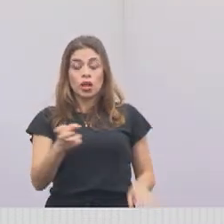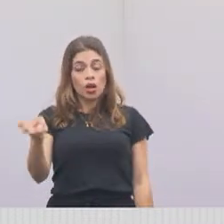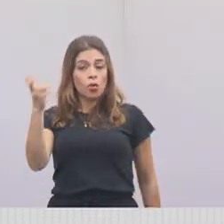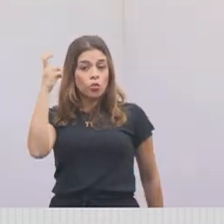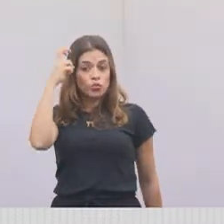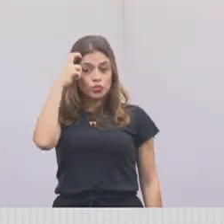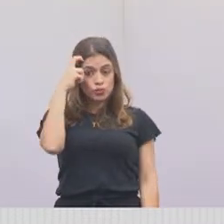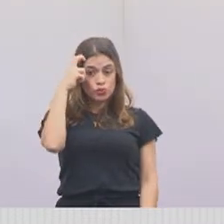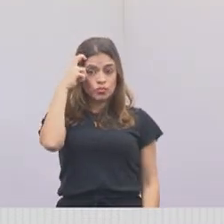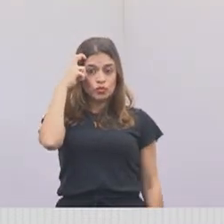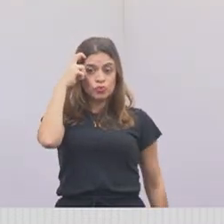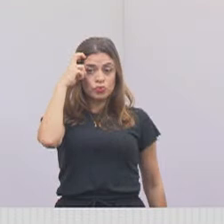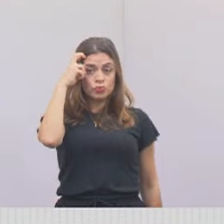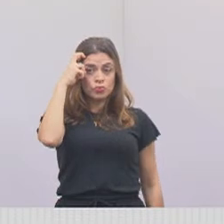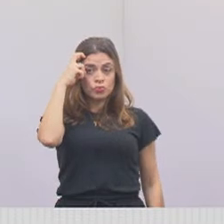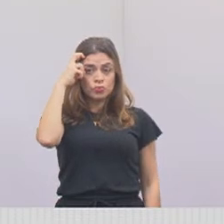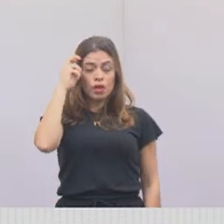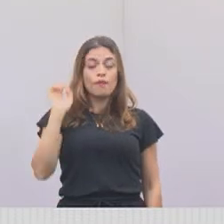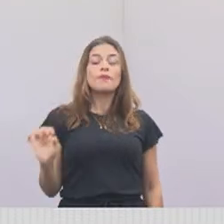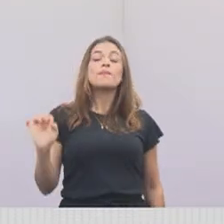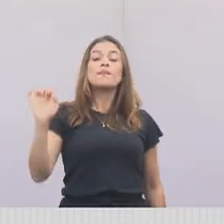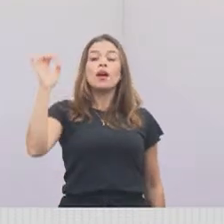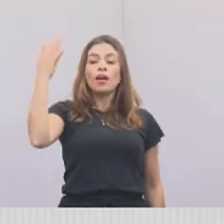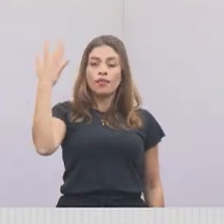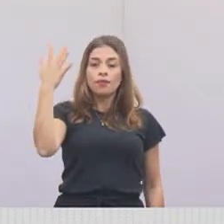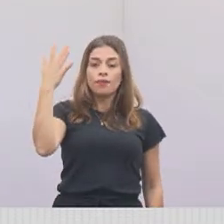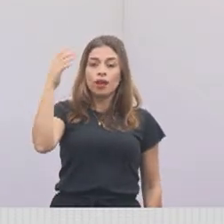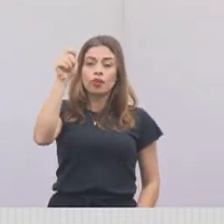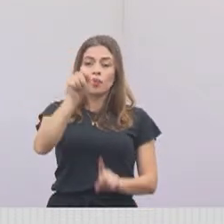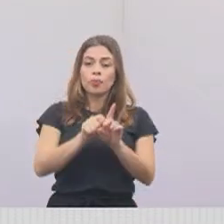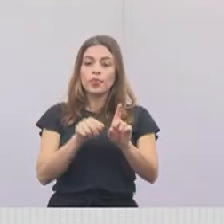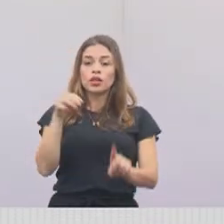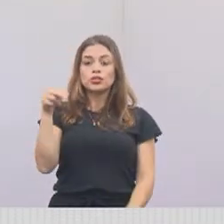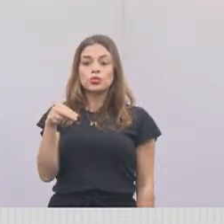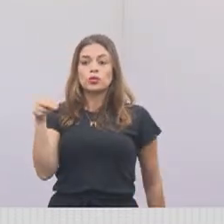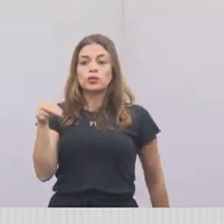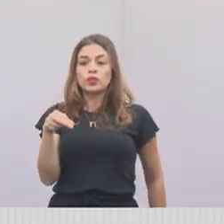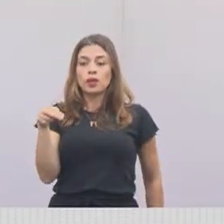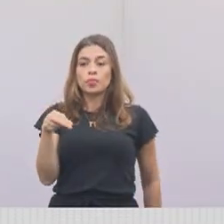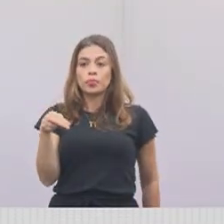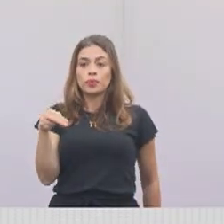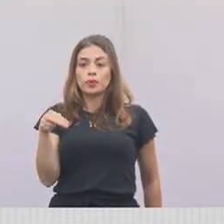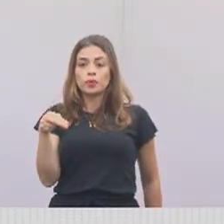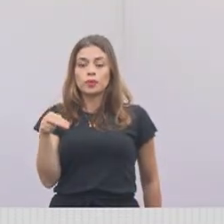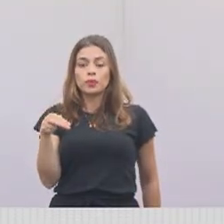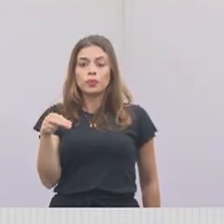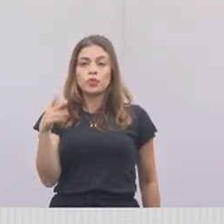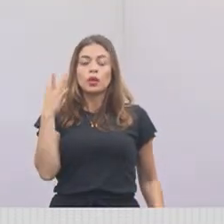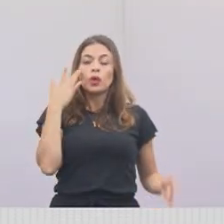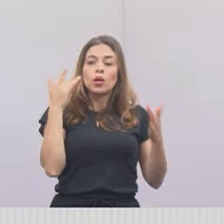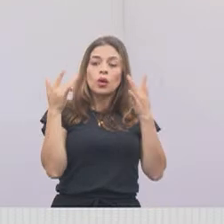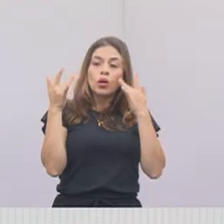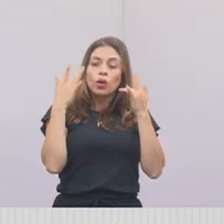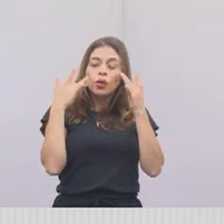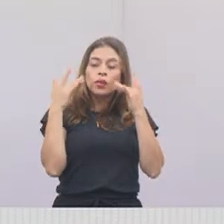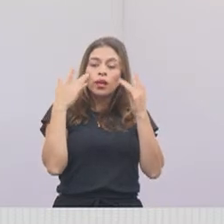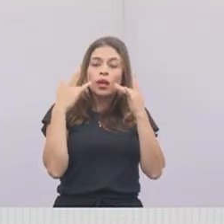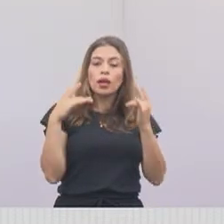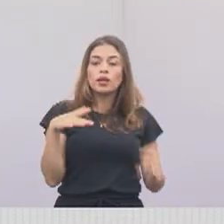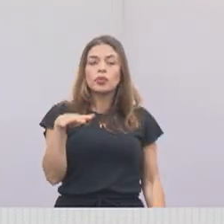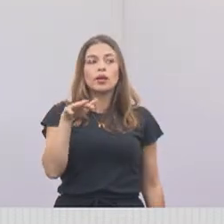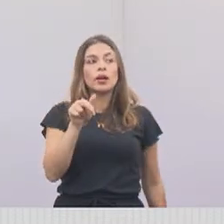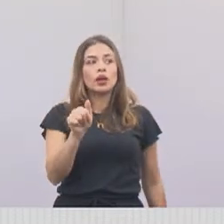cultura, onde nós vamos fazer um evento no mês agora de novembro, no Teatro Ariano